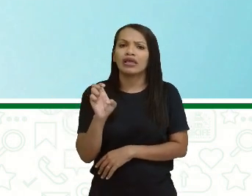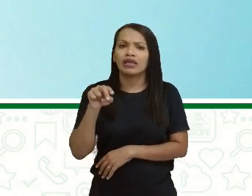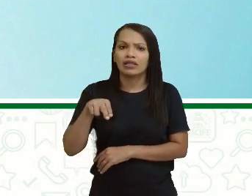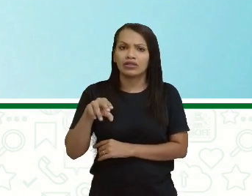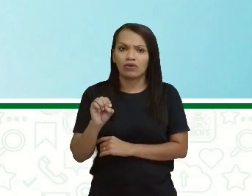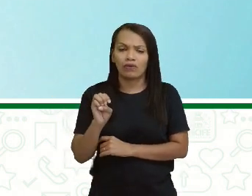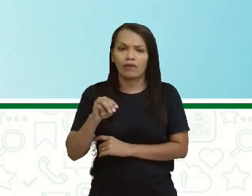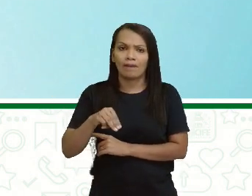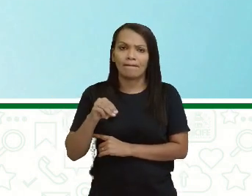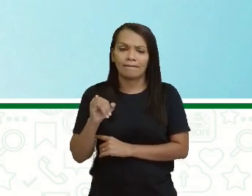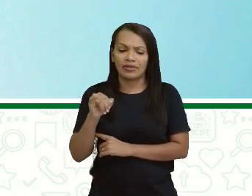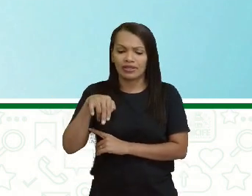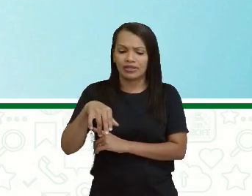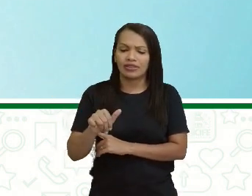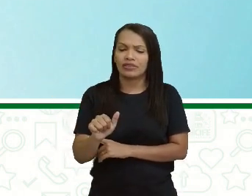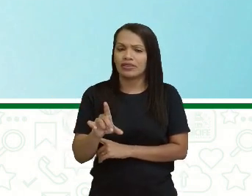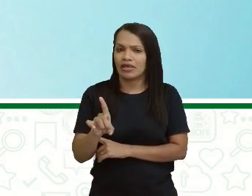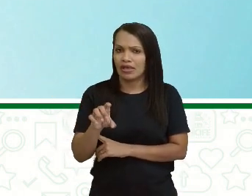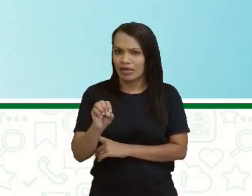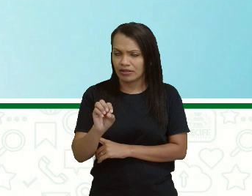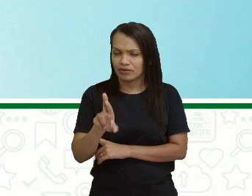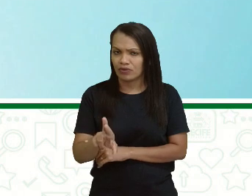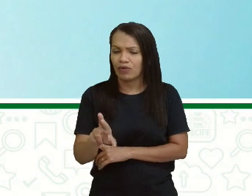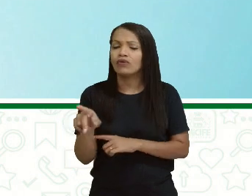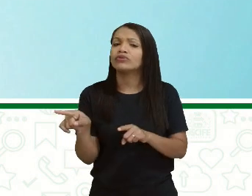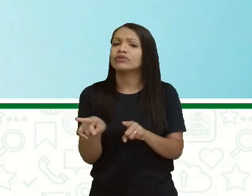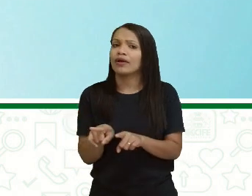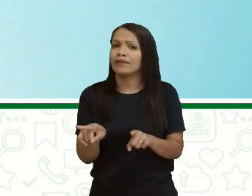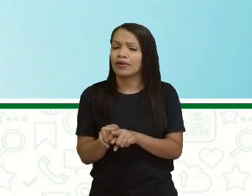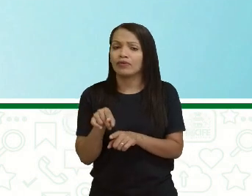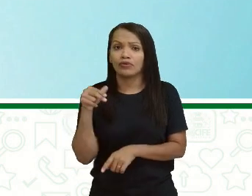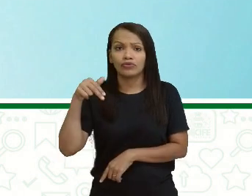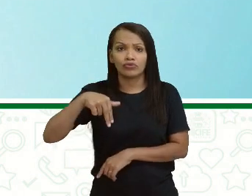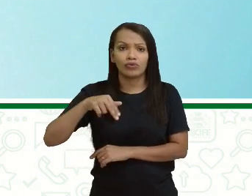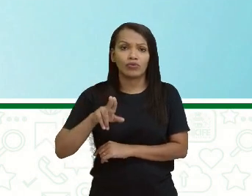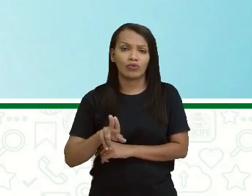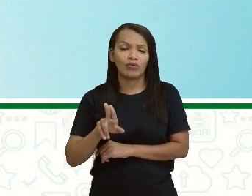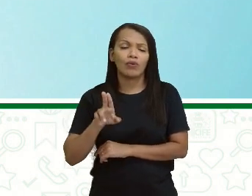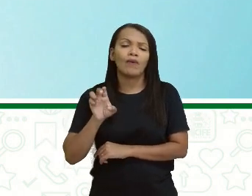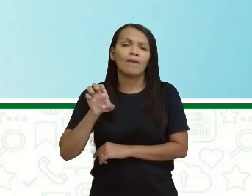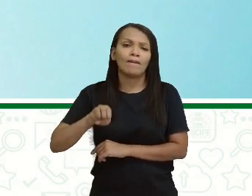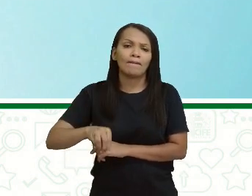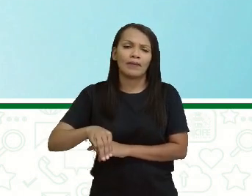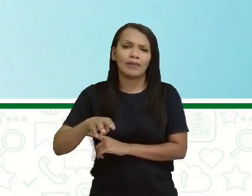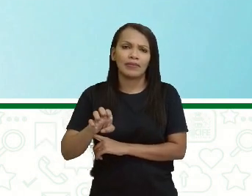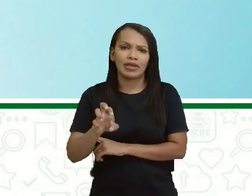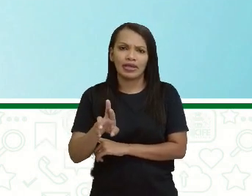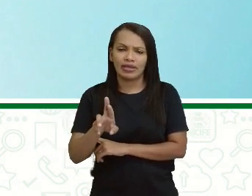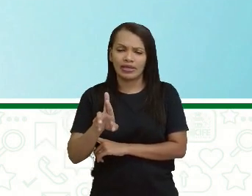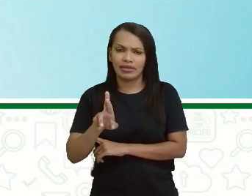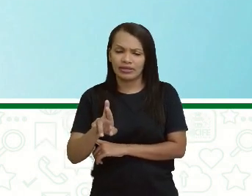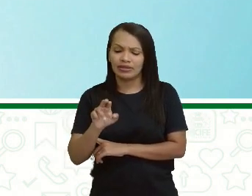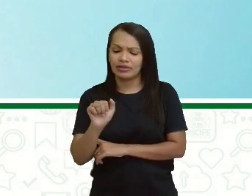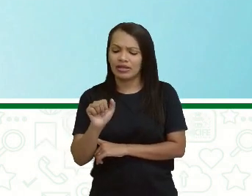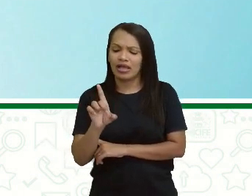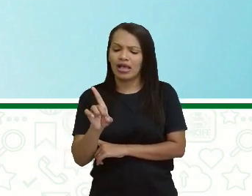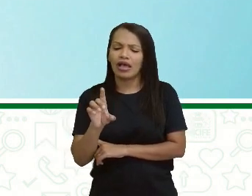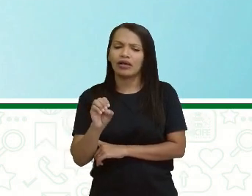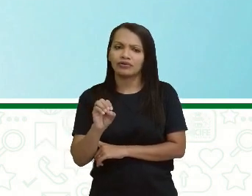fração, tá? Então, e o numerador da fração é a parte que você